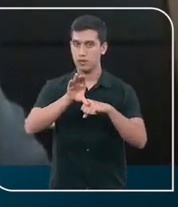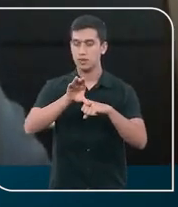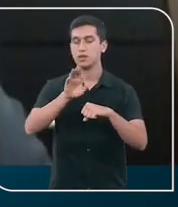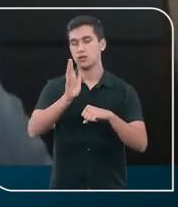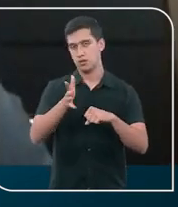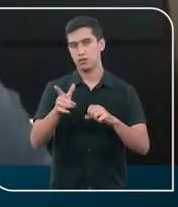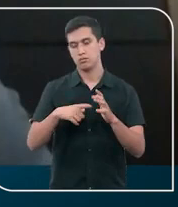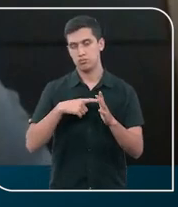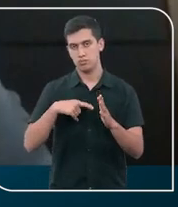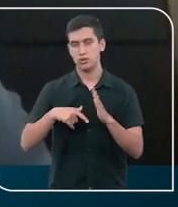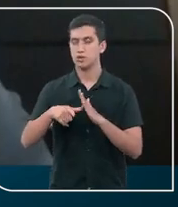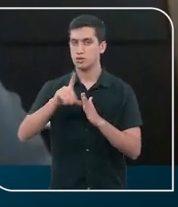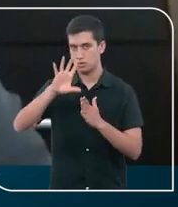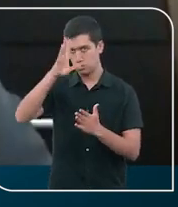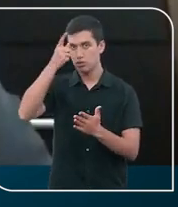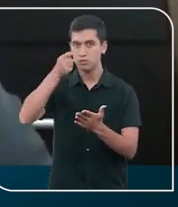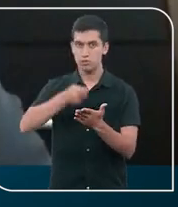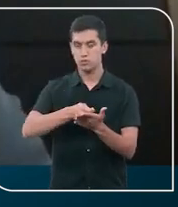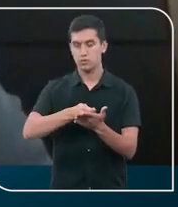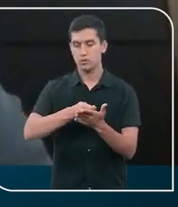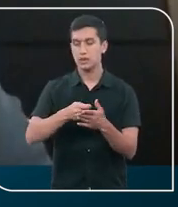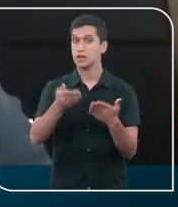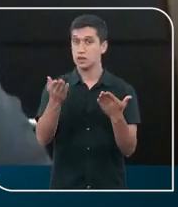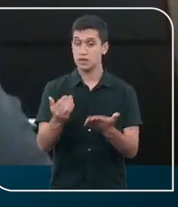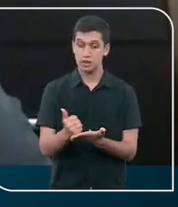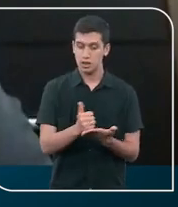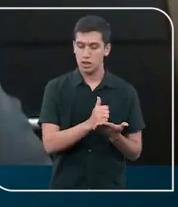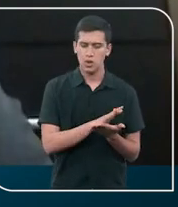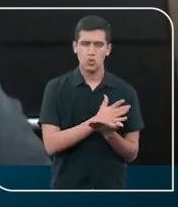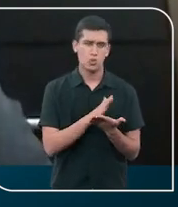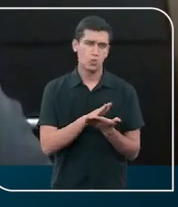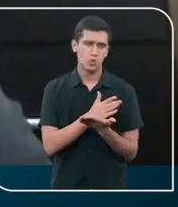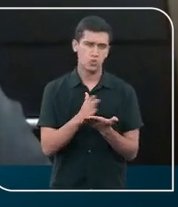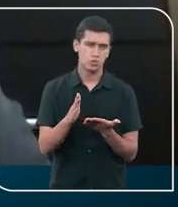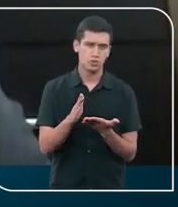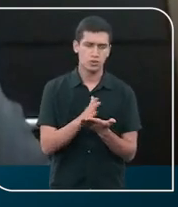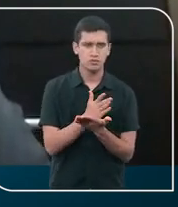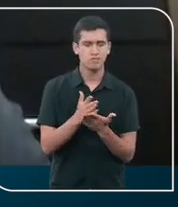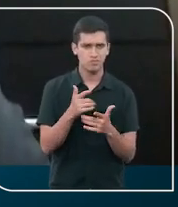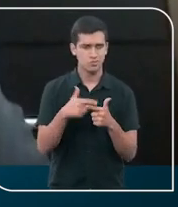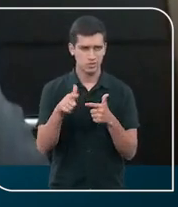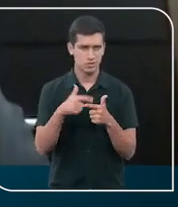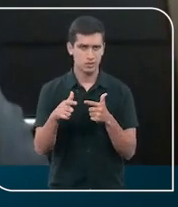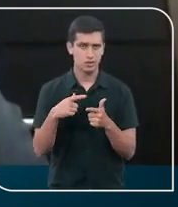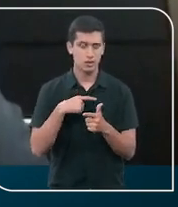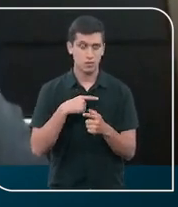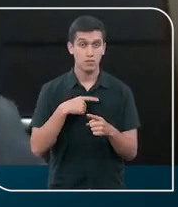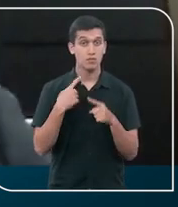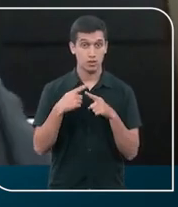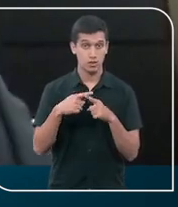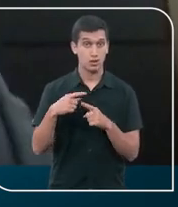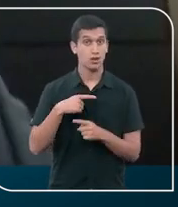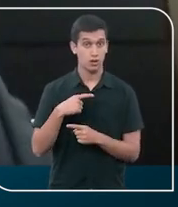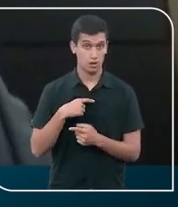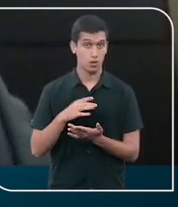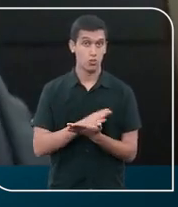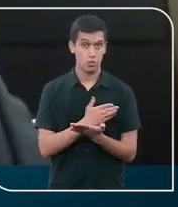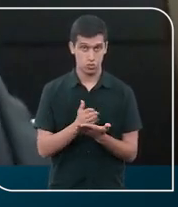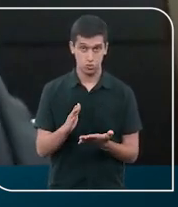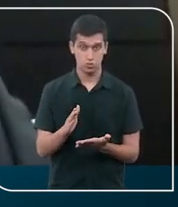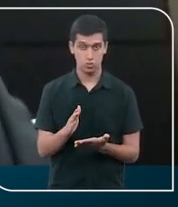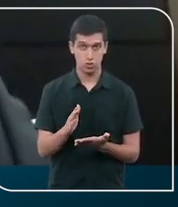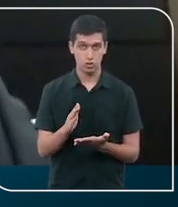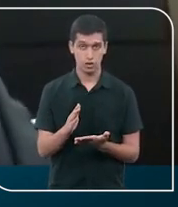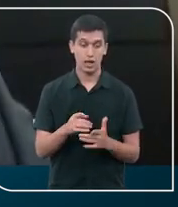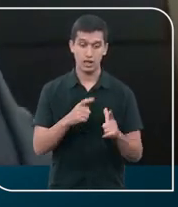decidido. E isso traz algumas consequências, porque existem casos que a